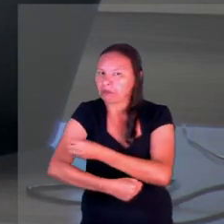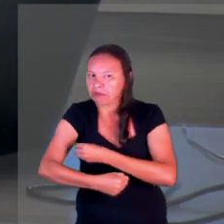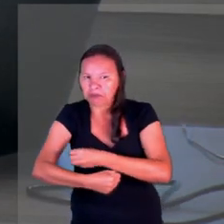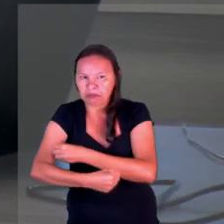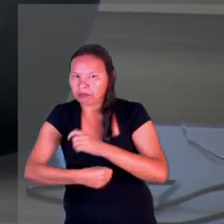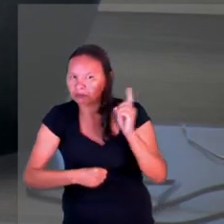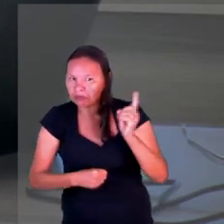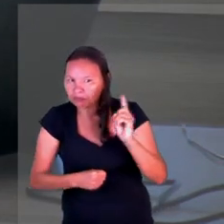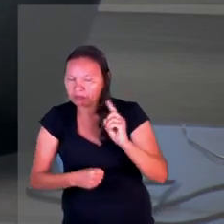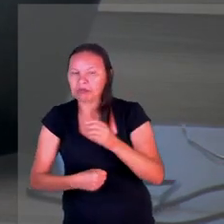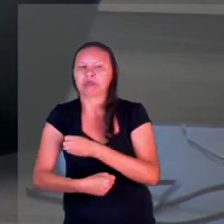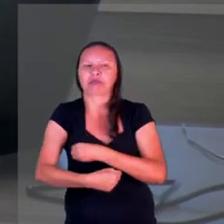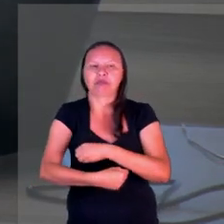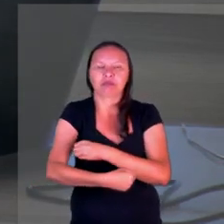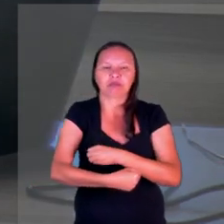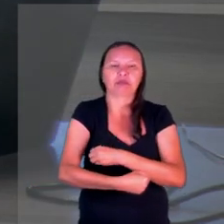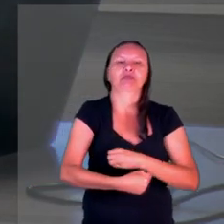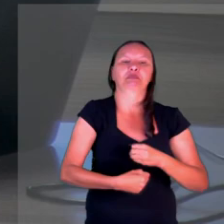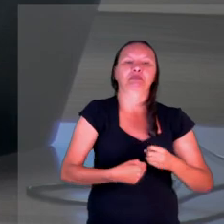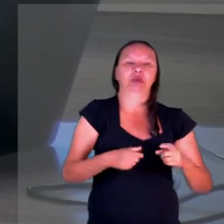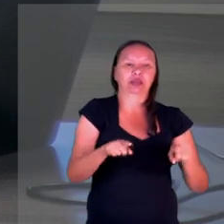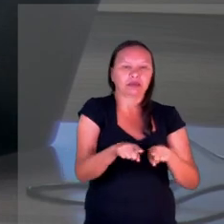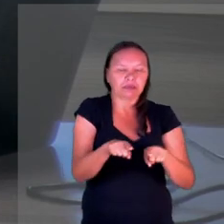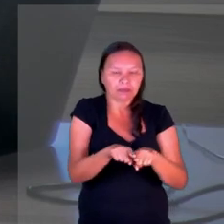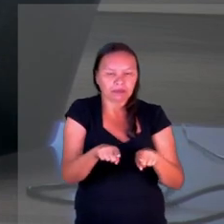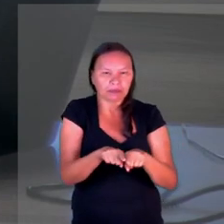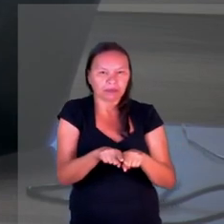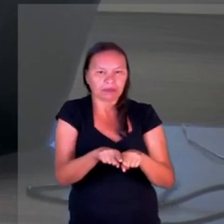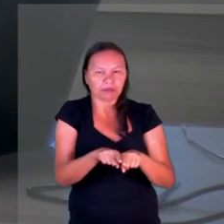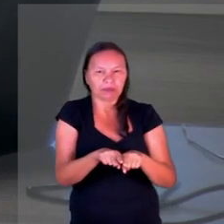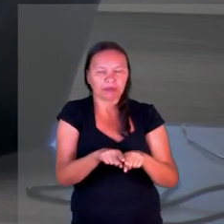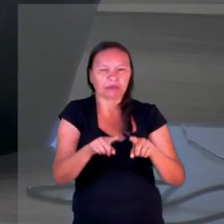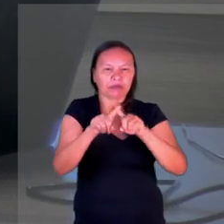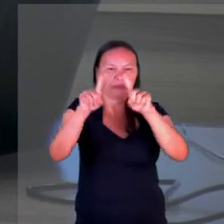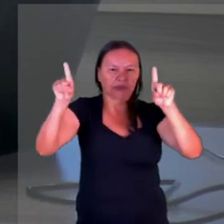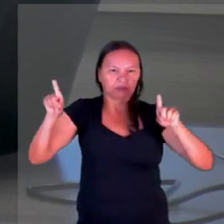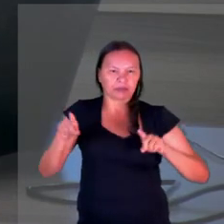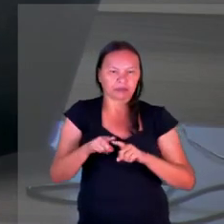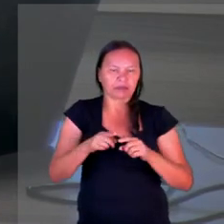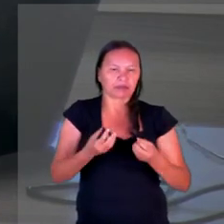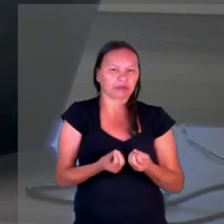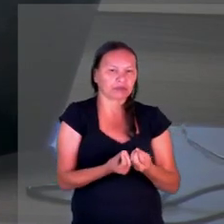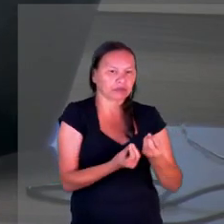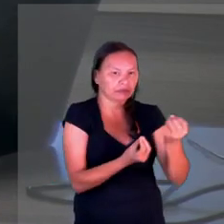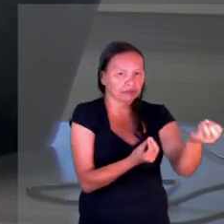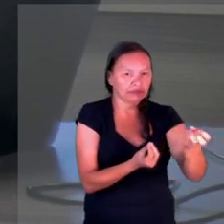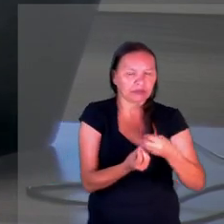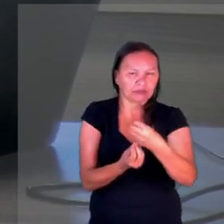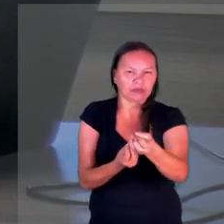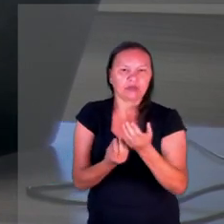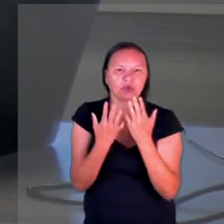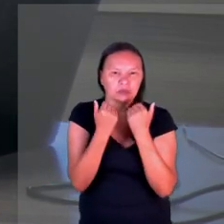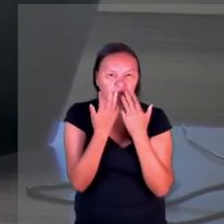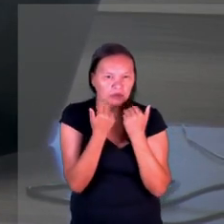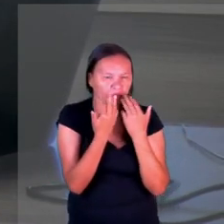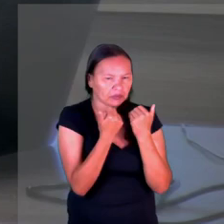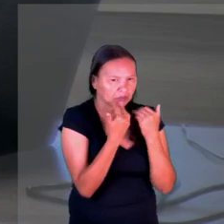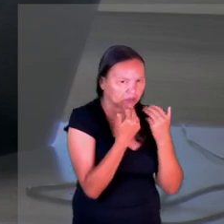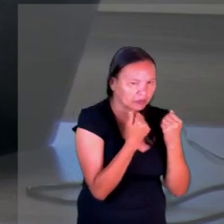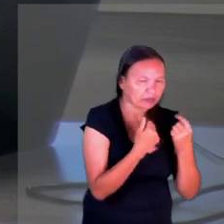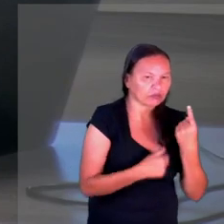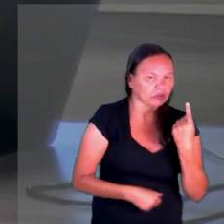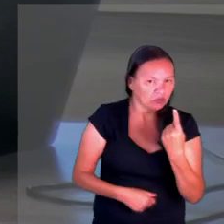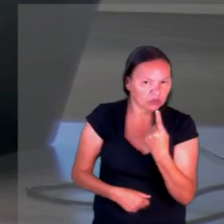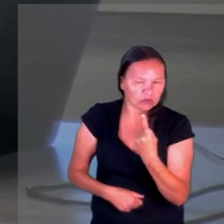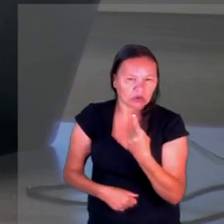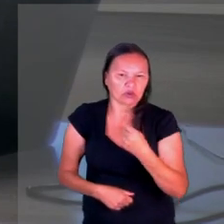solidárias mas também eh eh cartões são distribuídos para aquisição de alimentos né era cartão no